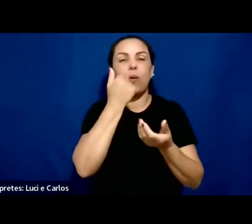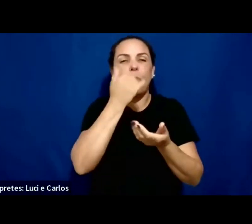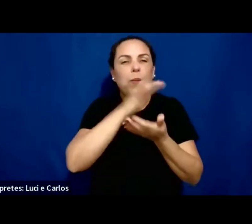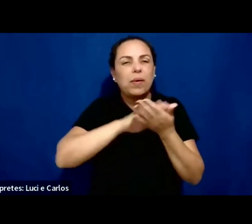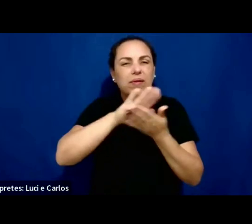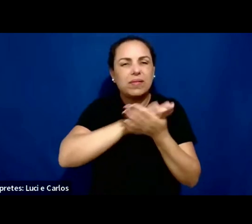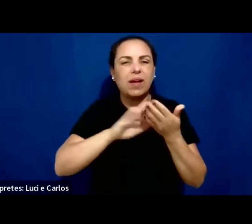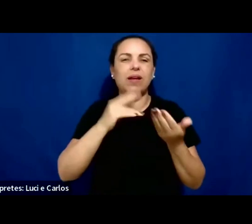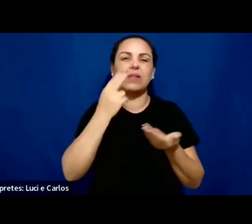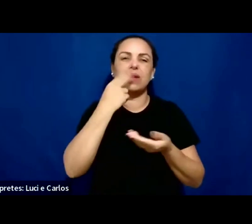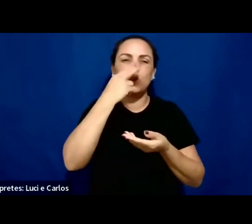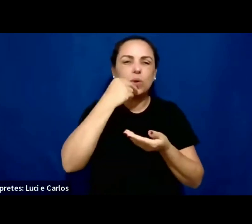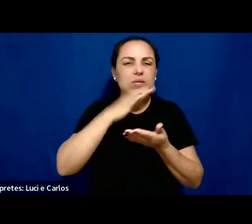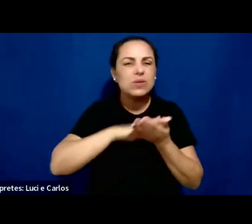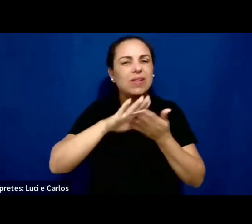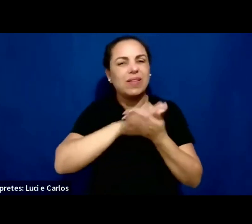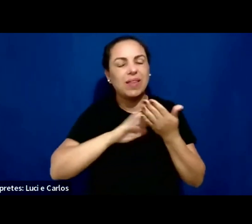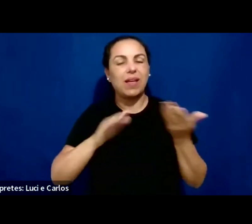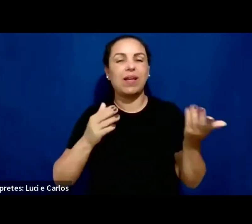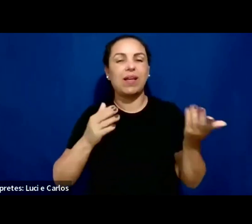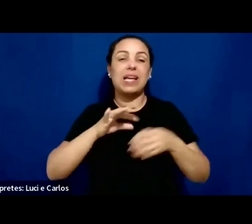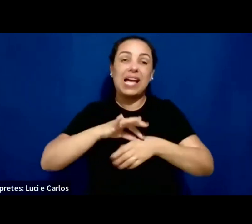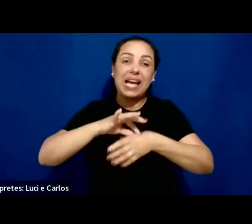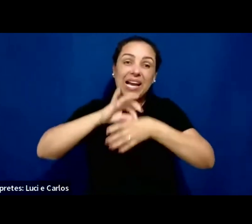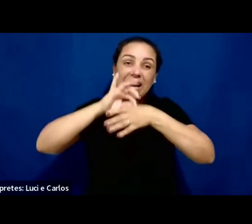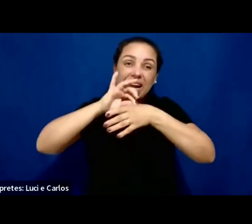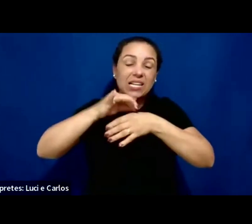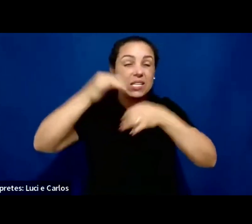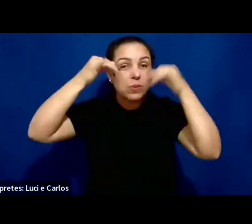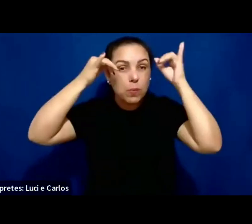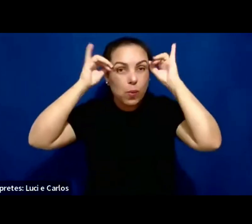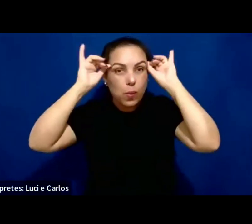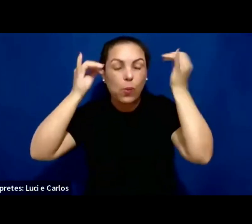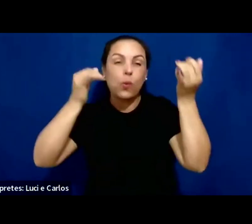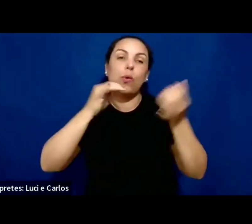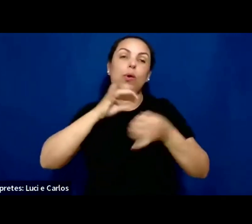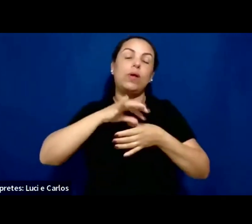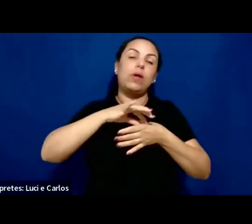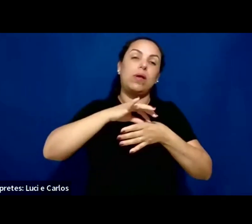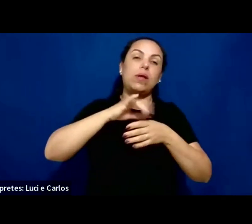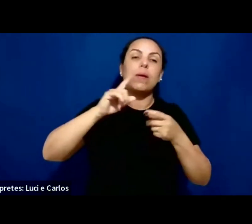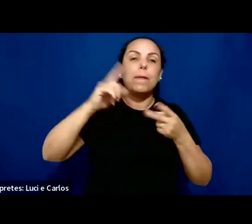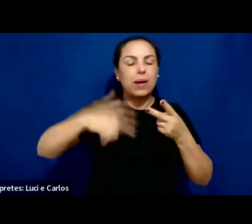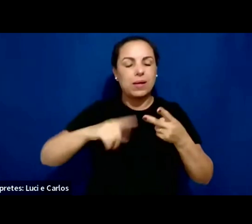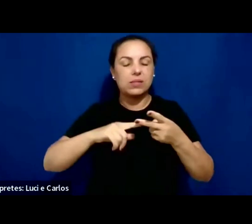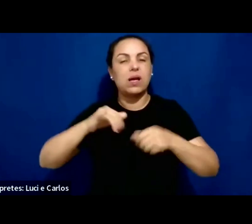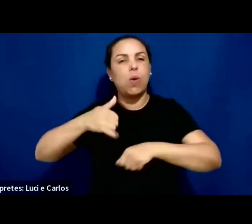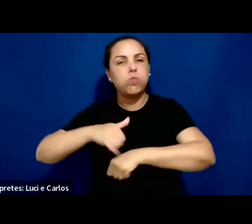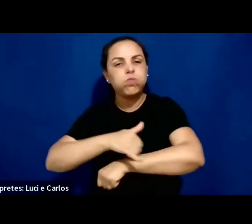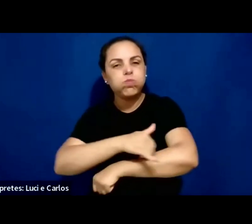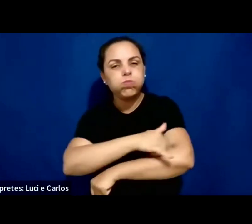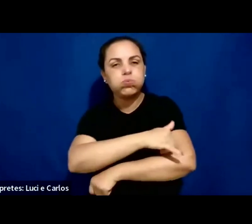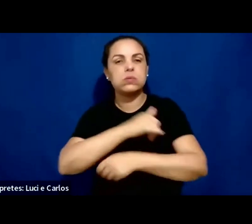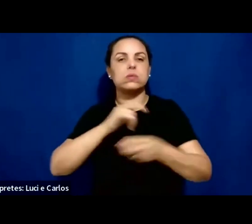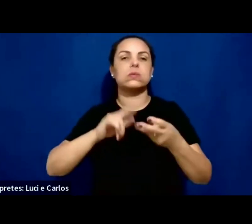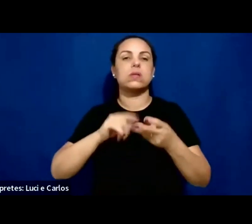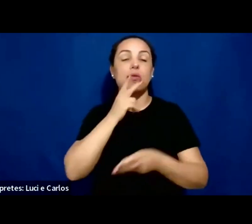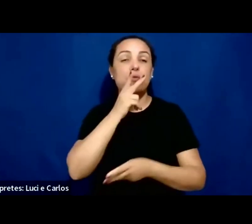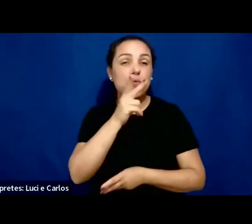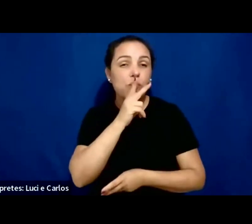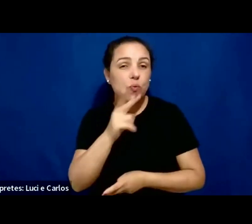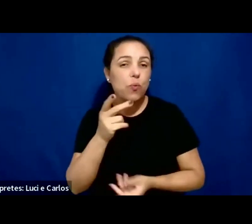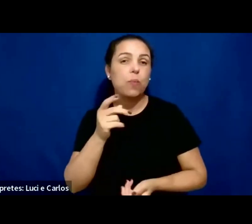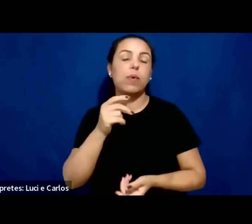carne vermelha, obesidade, quer dizer, acima do seu peso, sedentarismo, tabagismo,